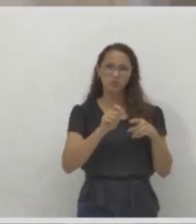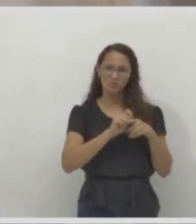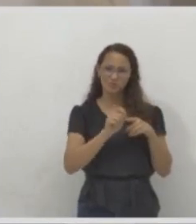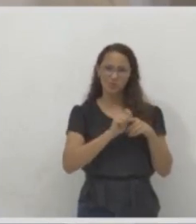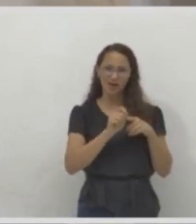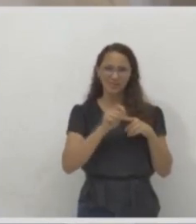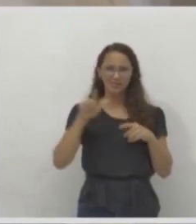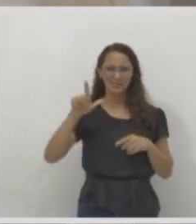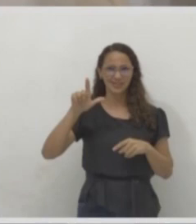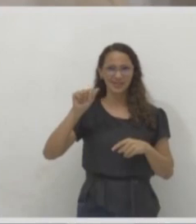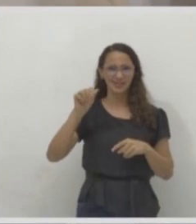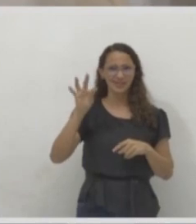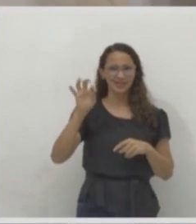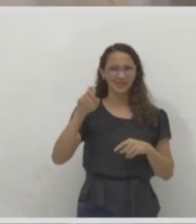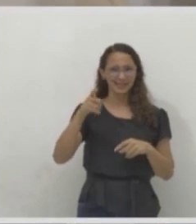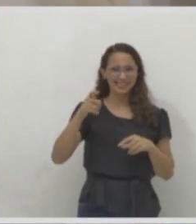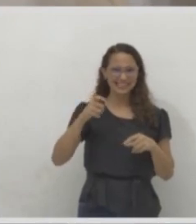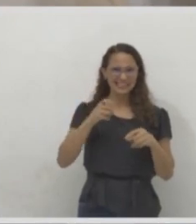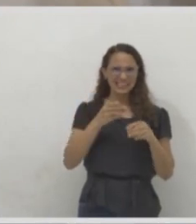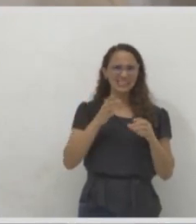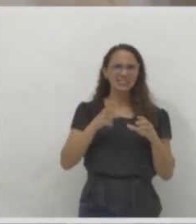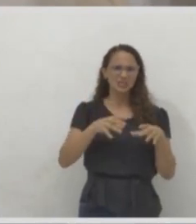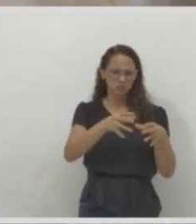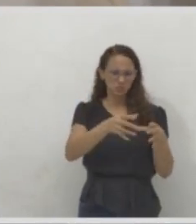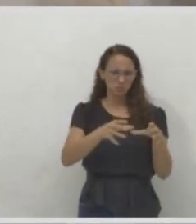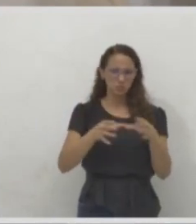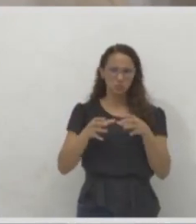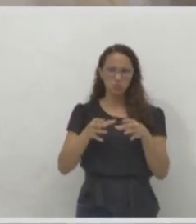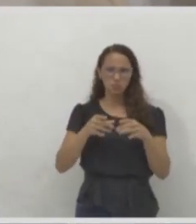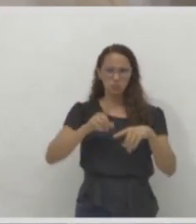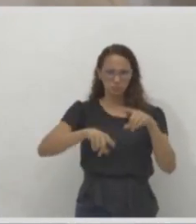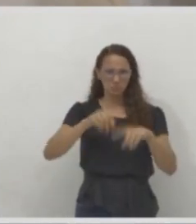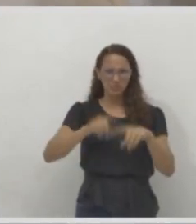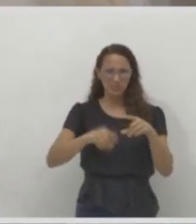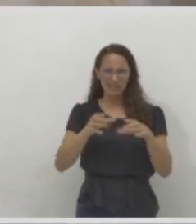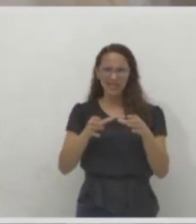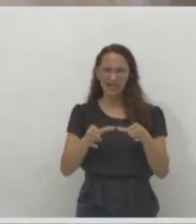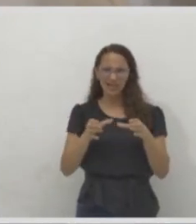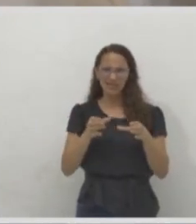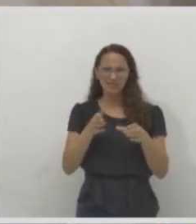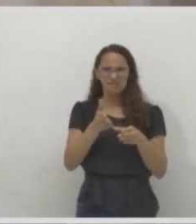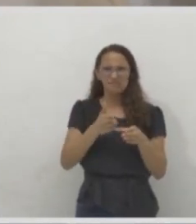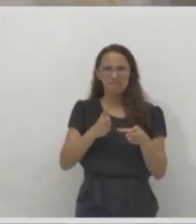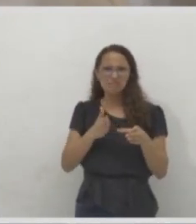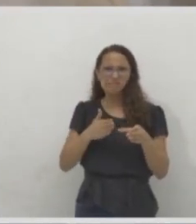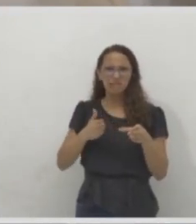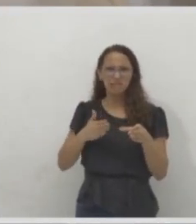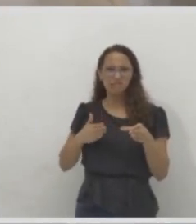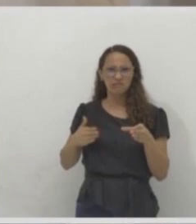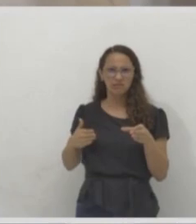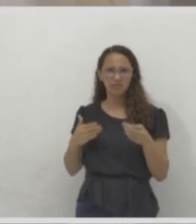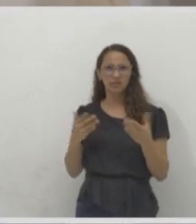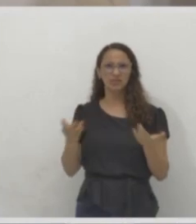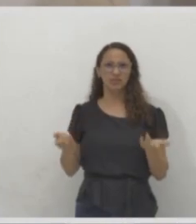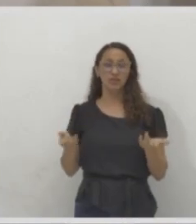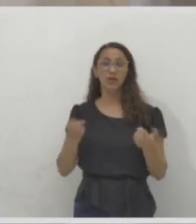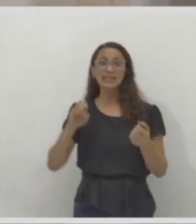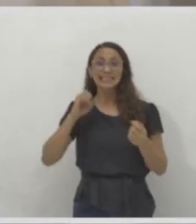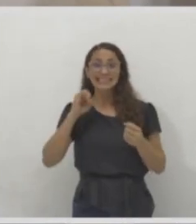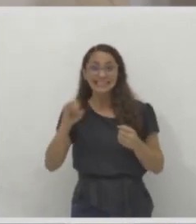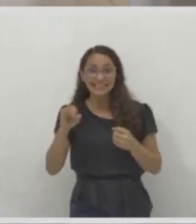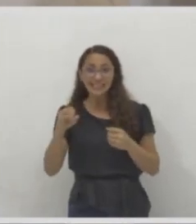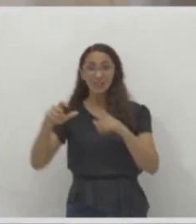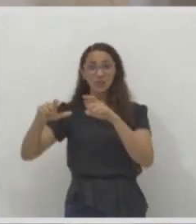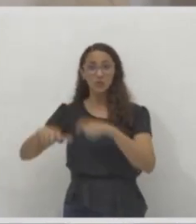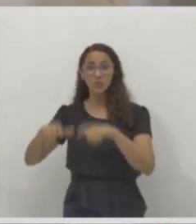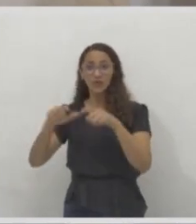rachava. Quando esse produto do látex ia para uma região muito quente, ele